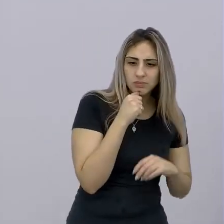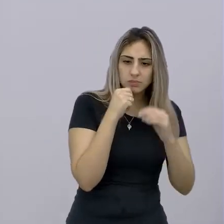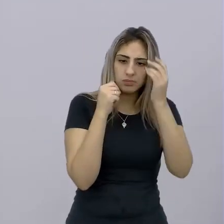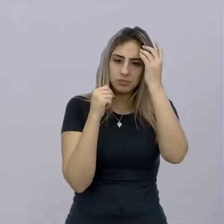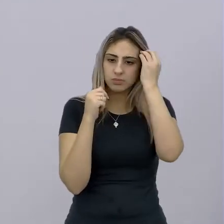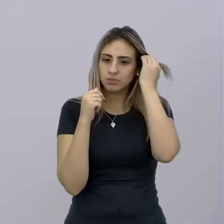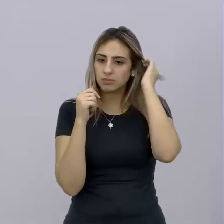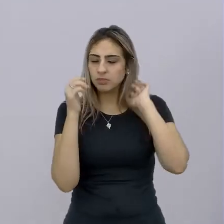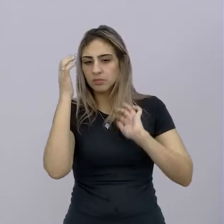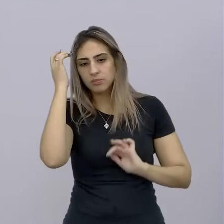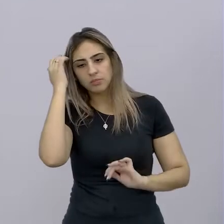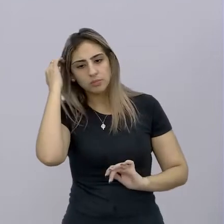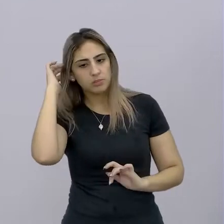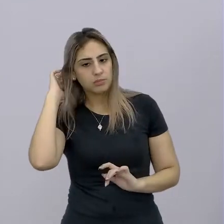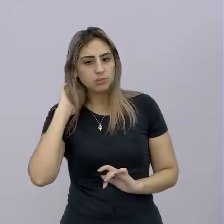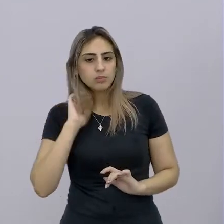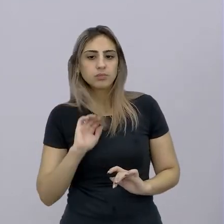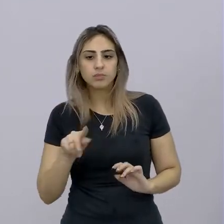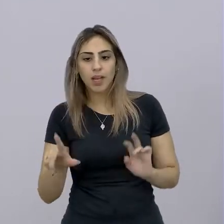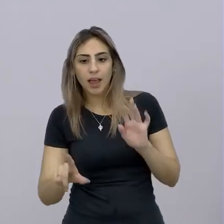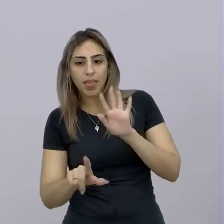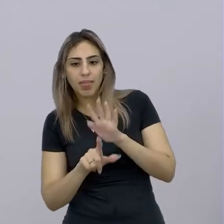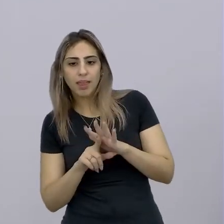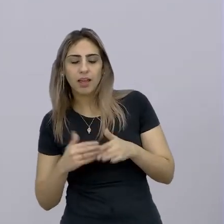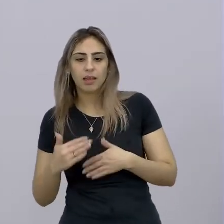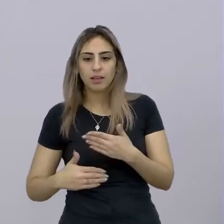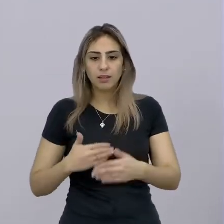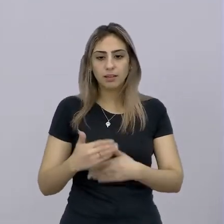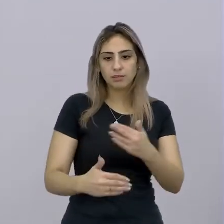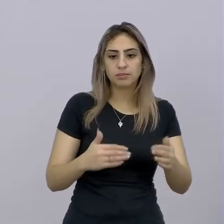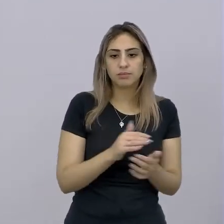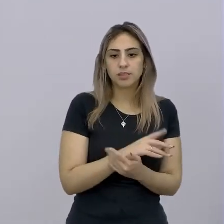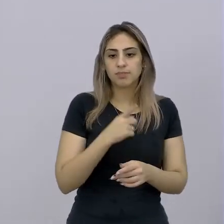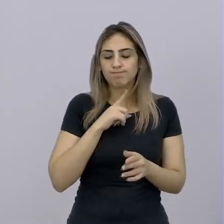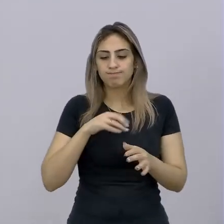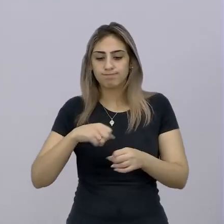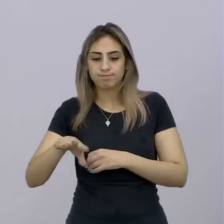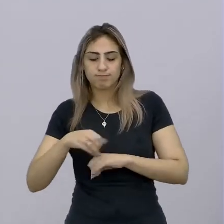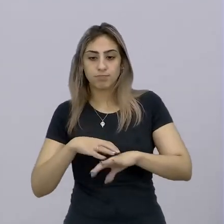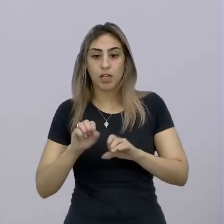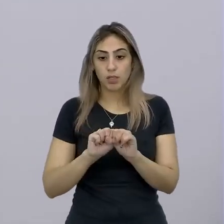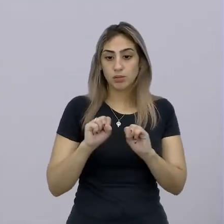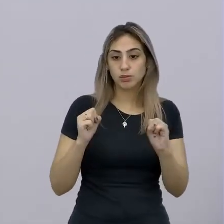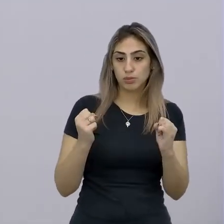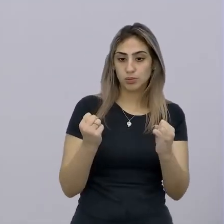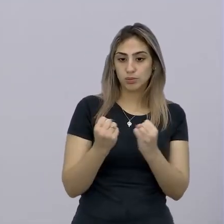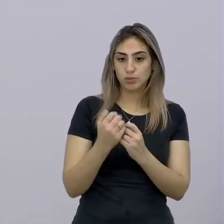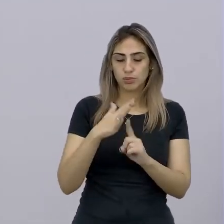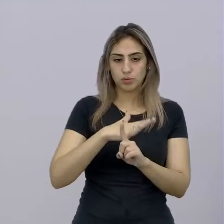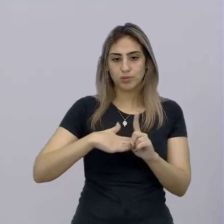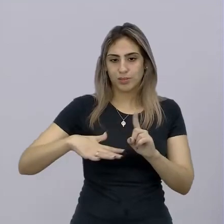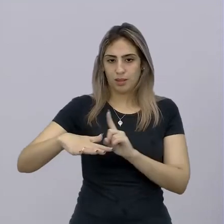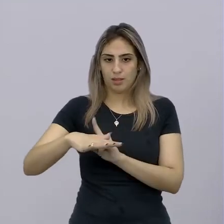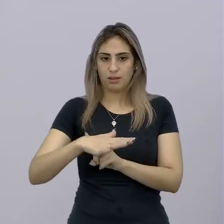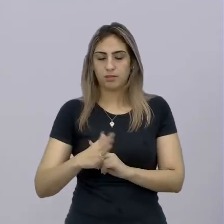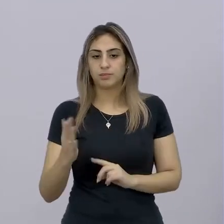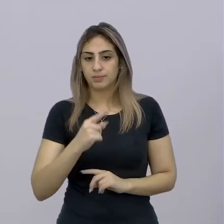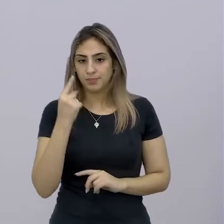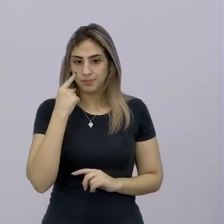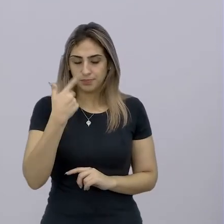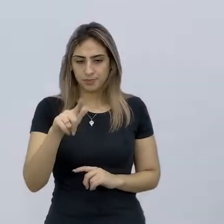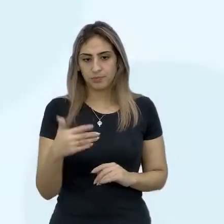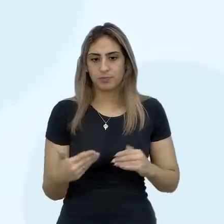de cumprir as leis, ou enfim, as demandas mesmo da sociedade, tá certo, pessoal? Vamos ver então mais